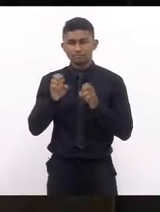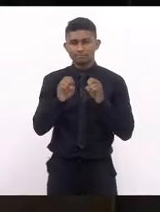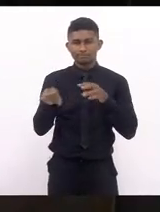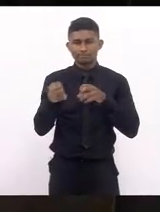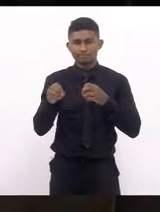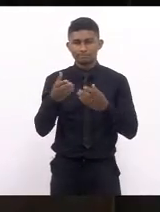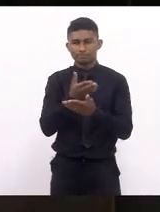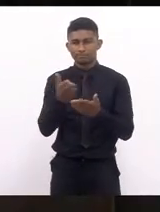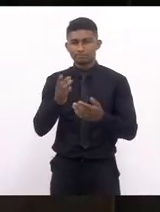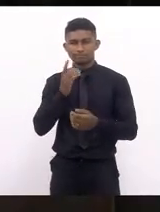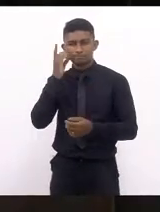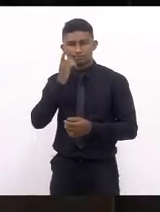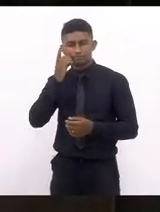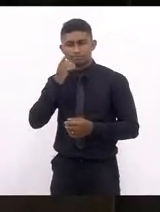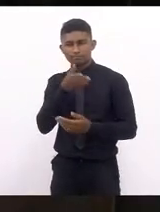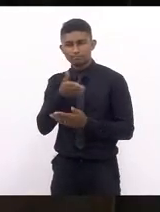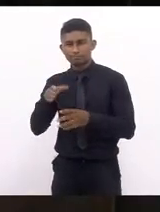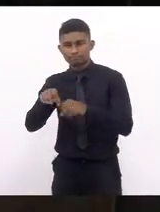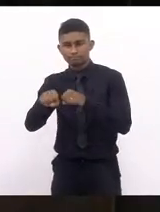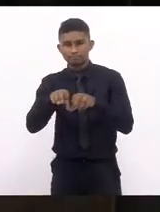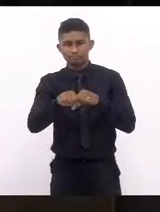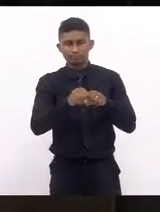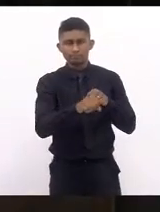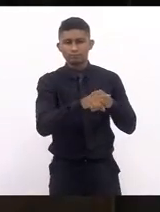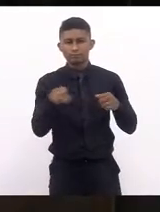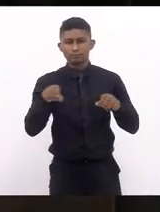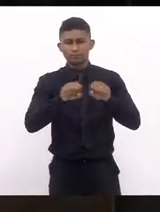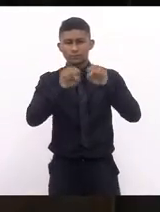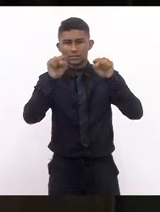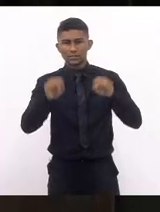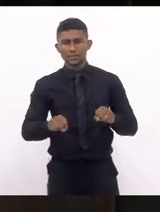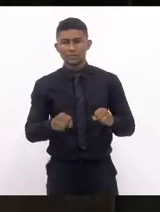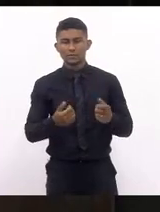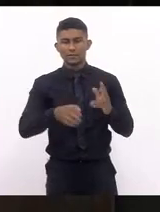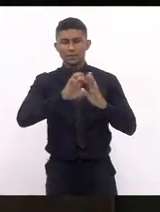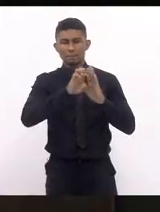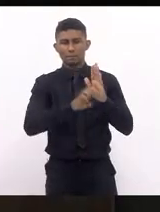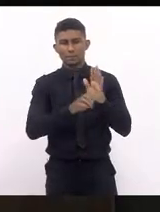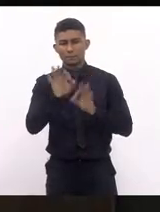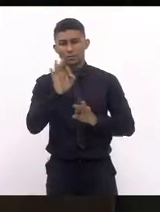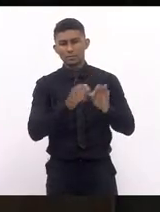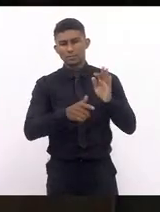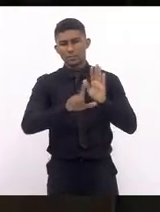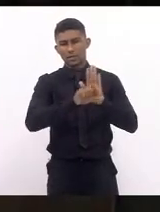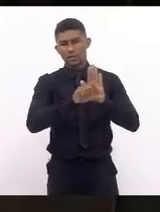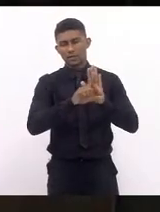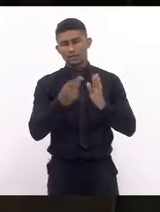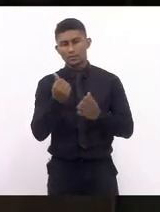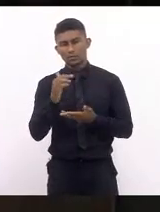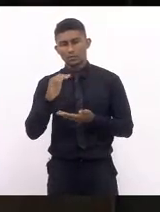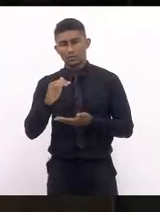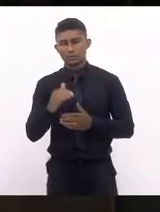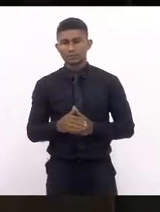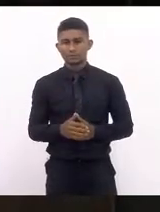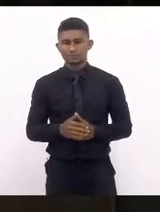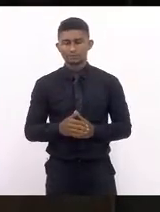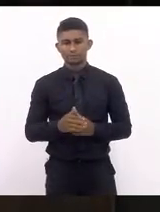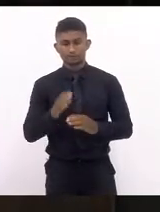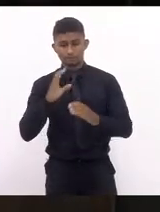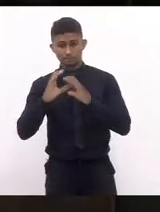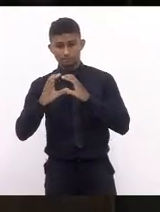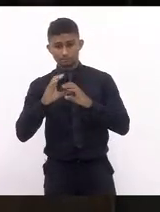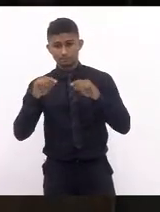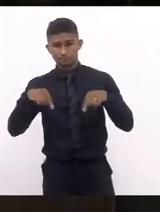deputados e assessores para o uso do sistema de elaboração de emendas aos projetos de lei orçamentários comunicação